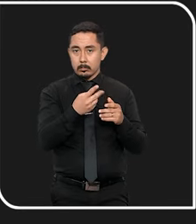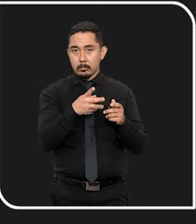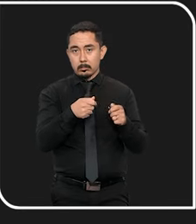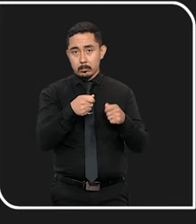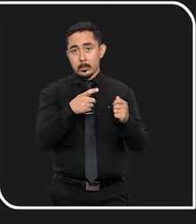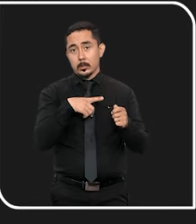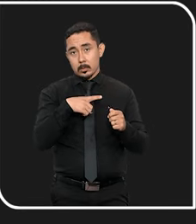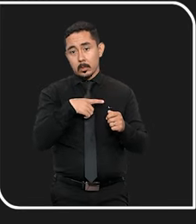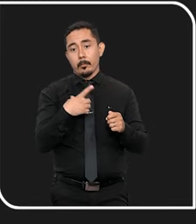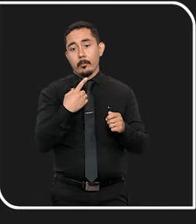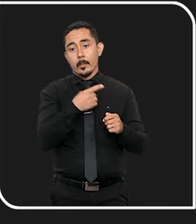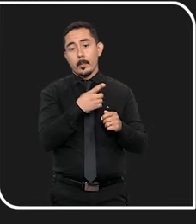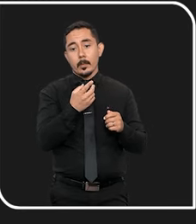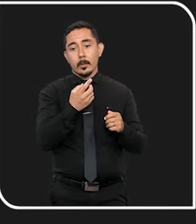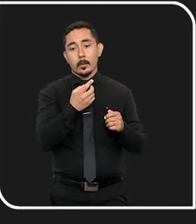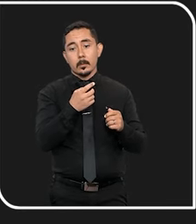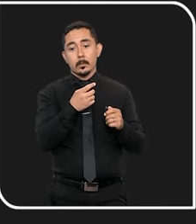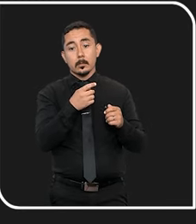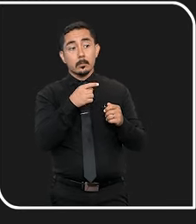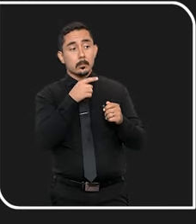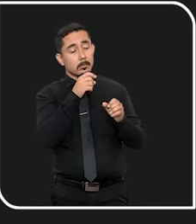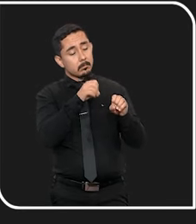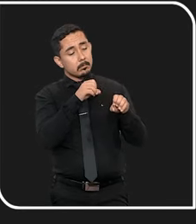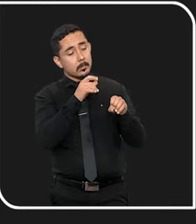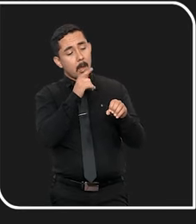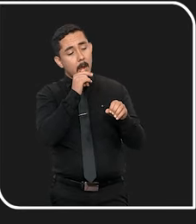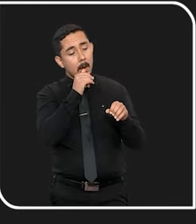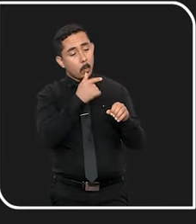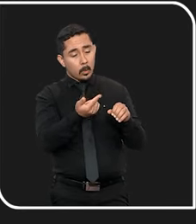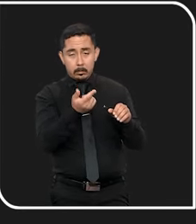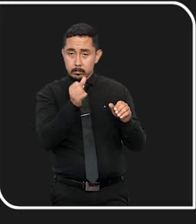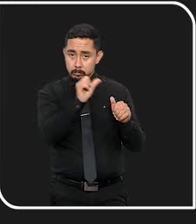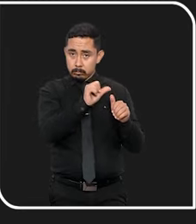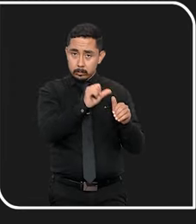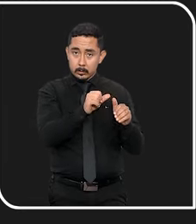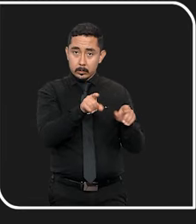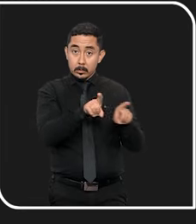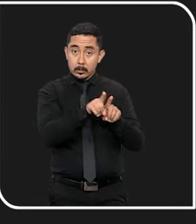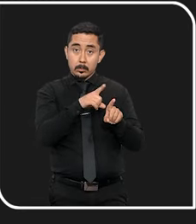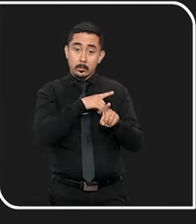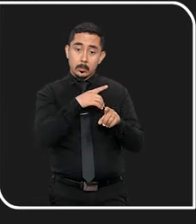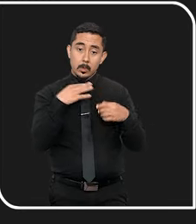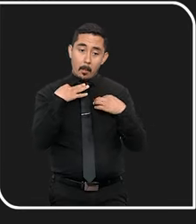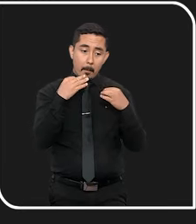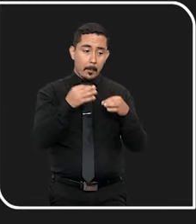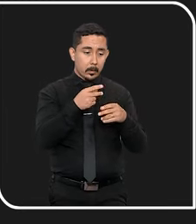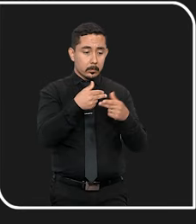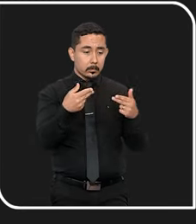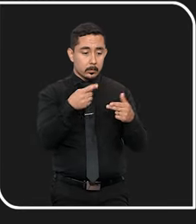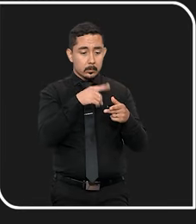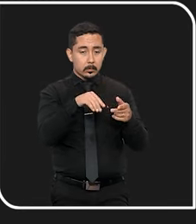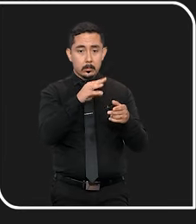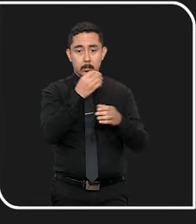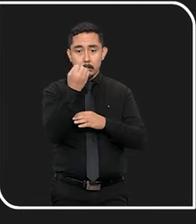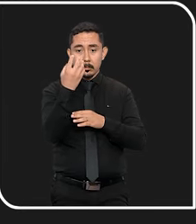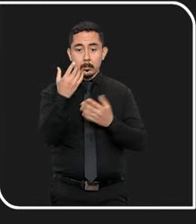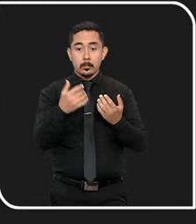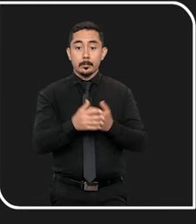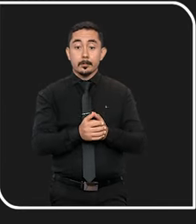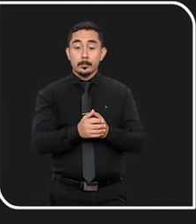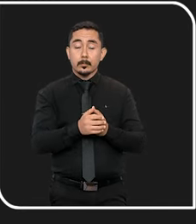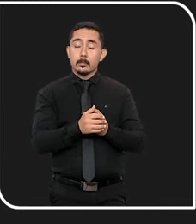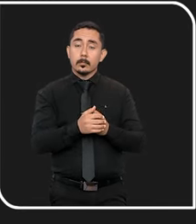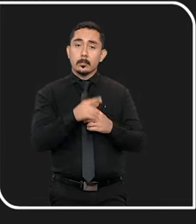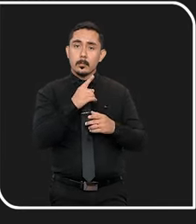então né uma pessoa maior e ela dando água assim no sol e tinha uns panos do lado Parecia que tava vendendo pano no